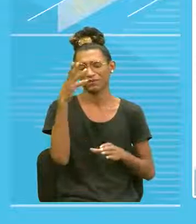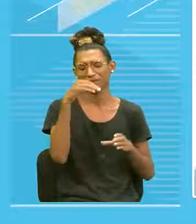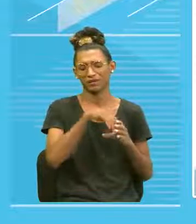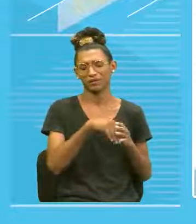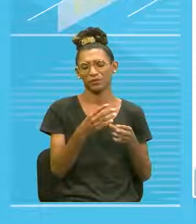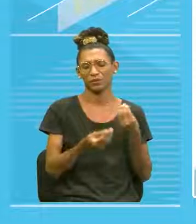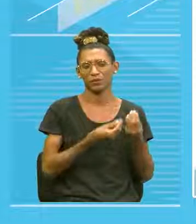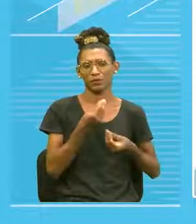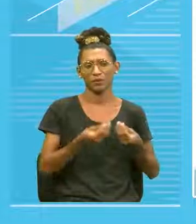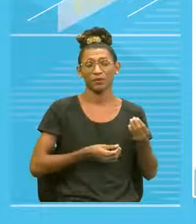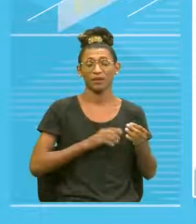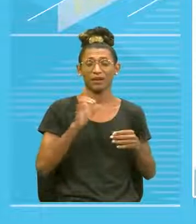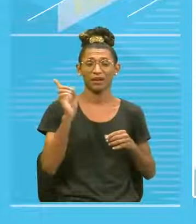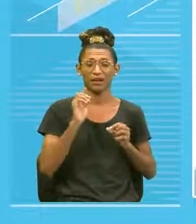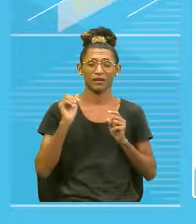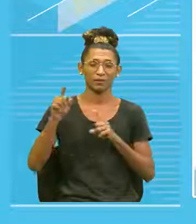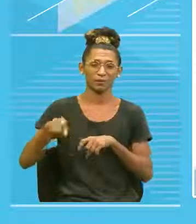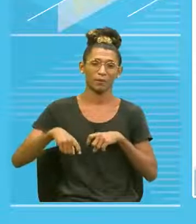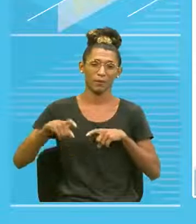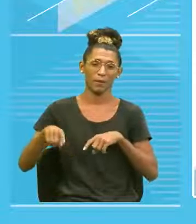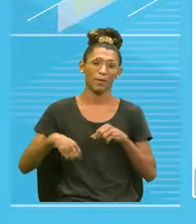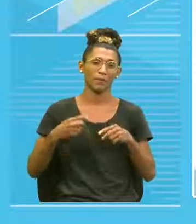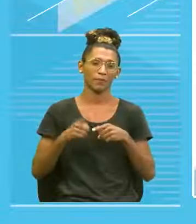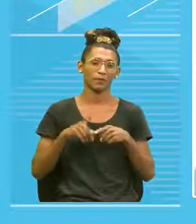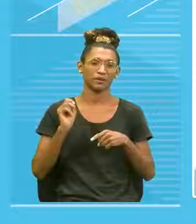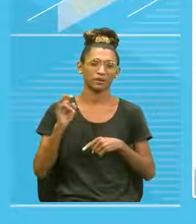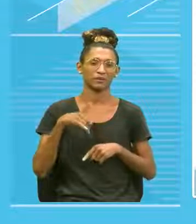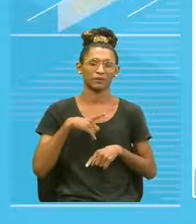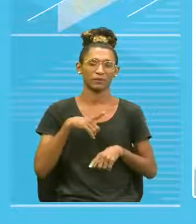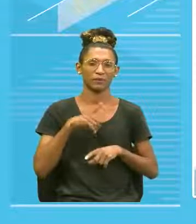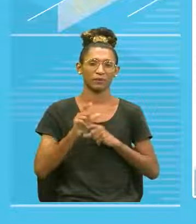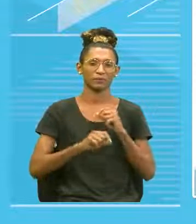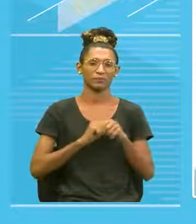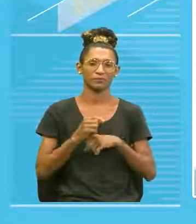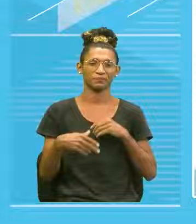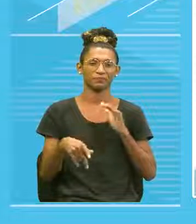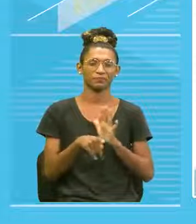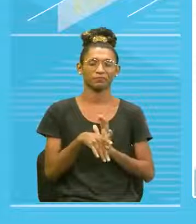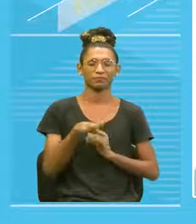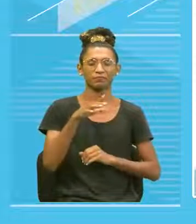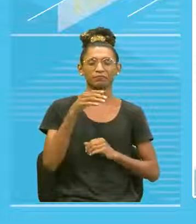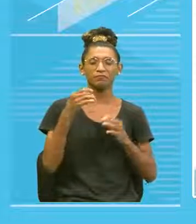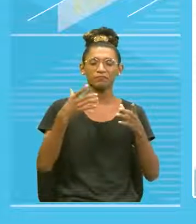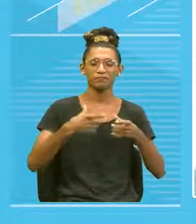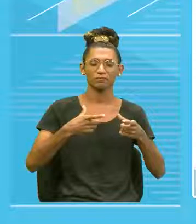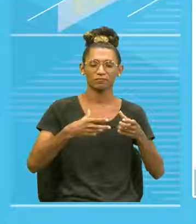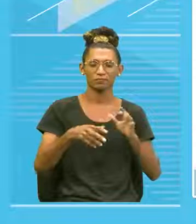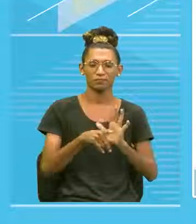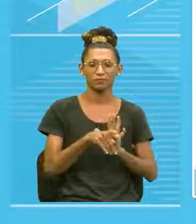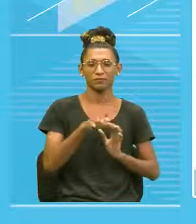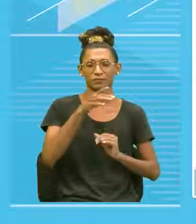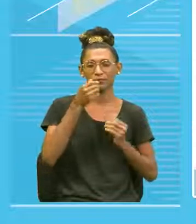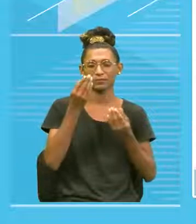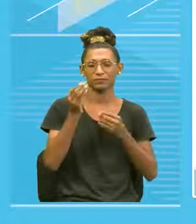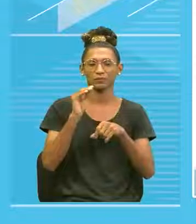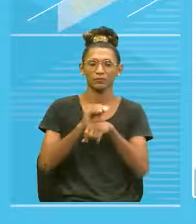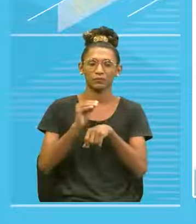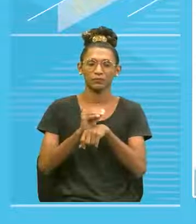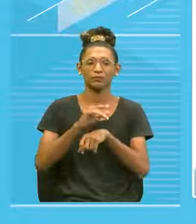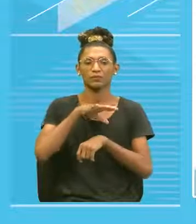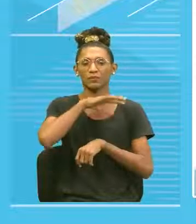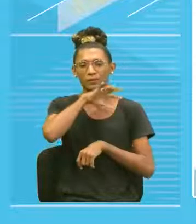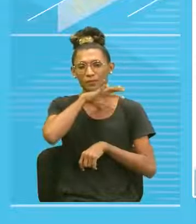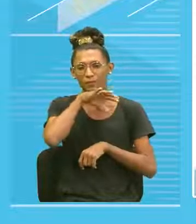é isso lá no campo porque o Senhor tem uma propriedade que cria animais o resto